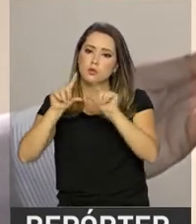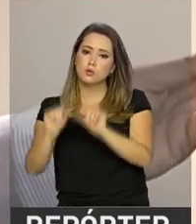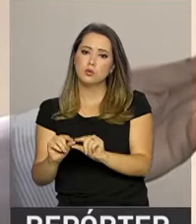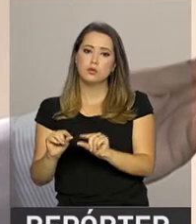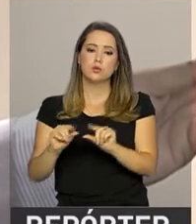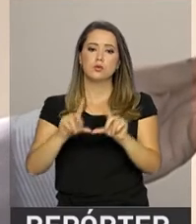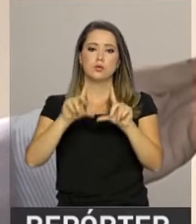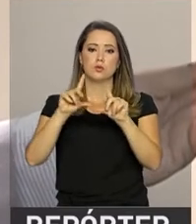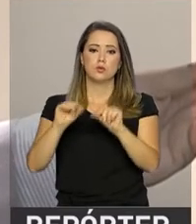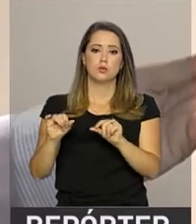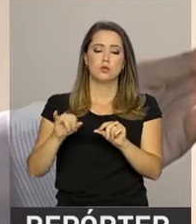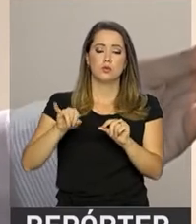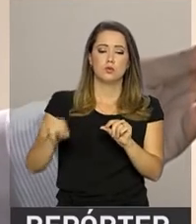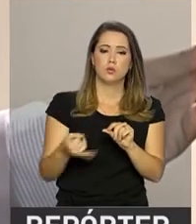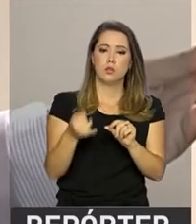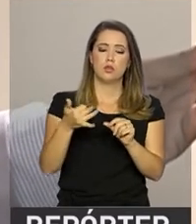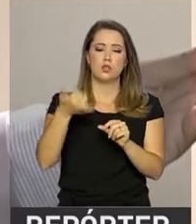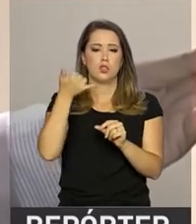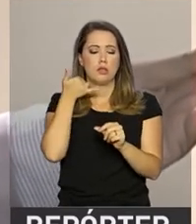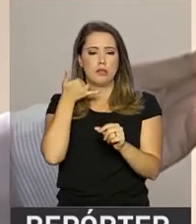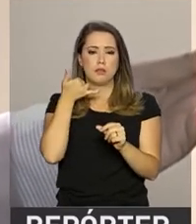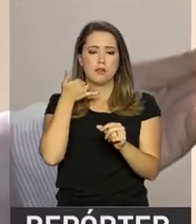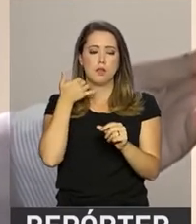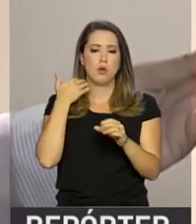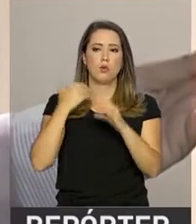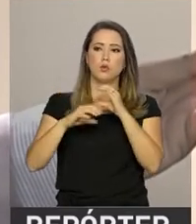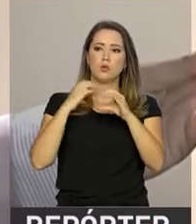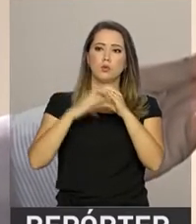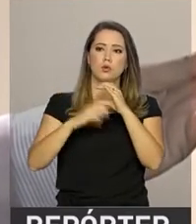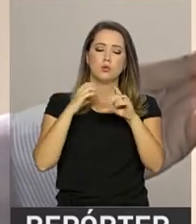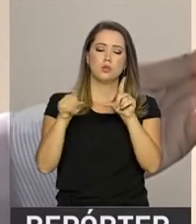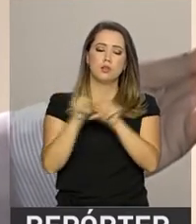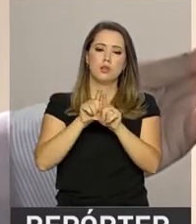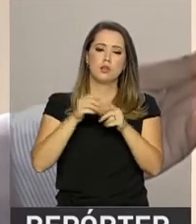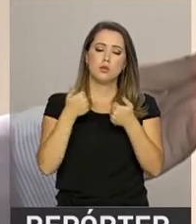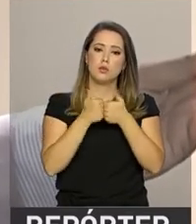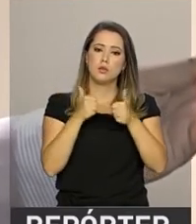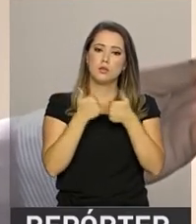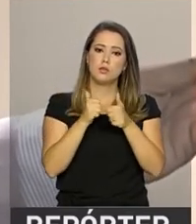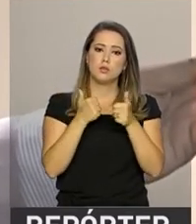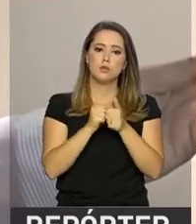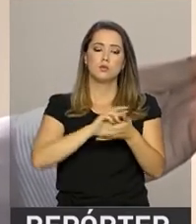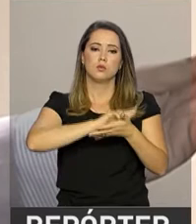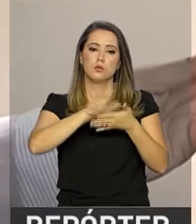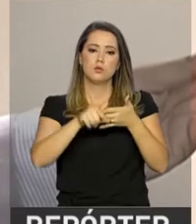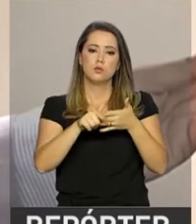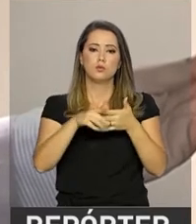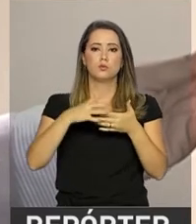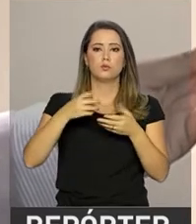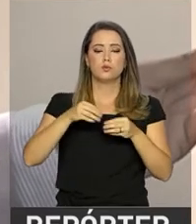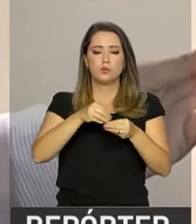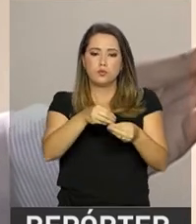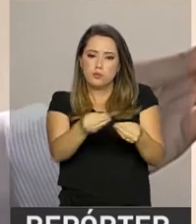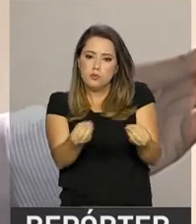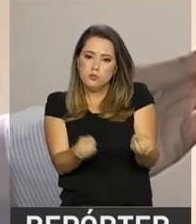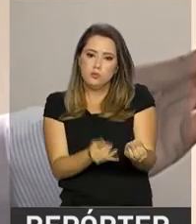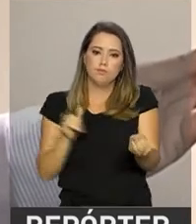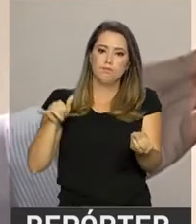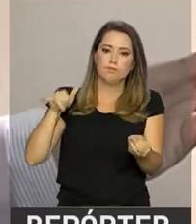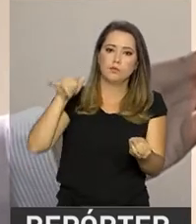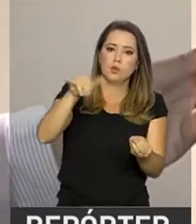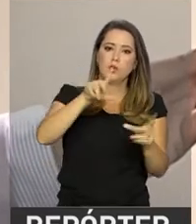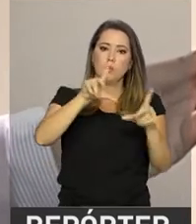redução nas tarifas das ligações de fixo para móvel, e no grupo dos transportes, nós tivemos as passagens aéreas que vieram com a